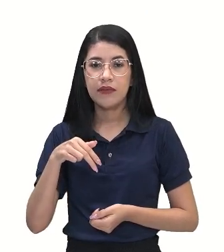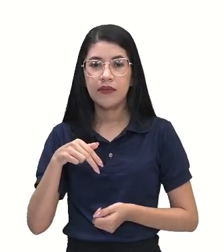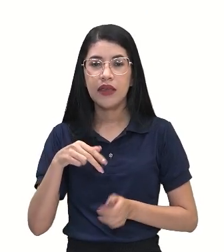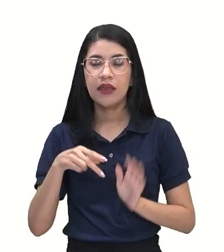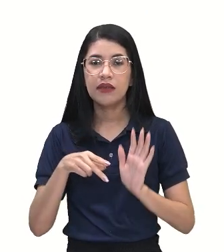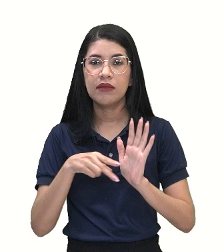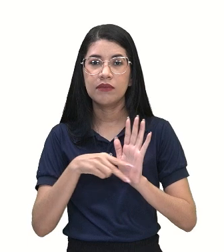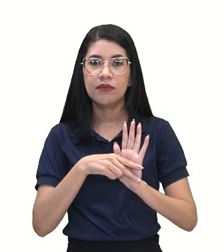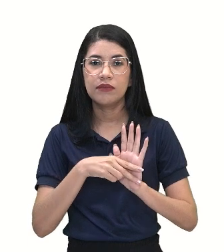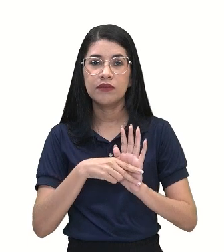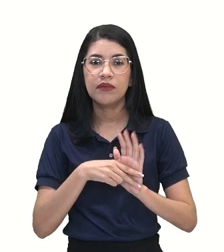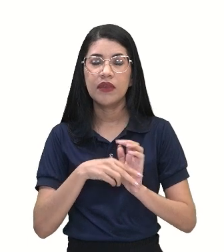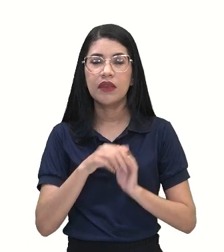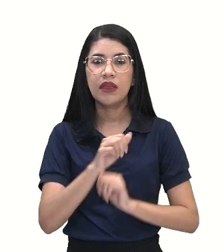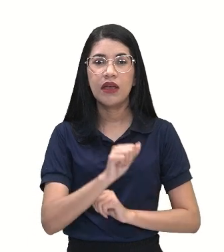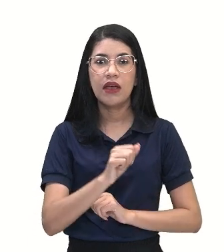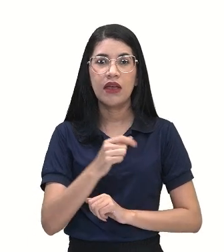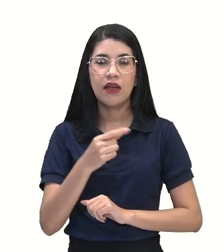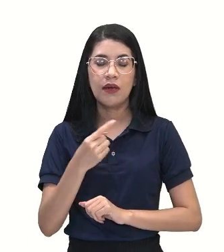é igual a 1